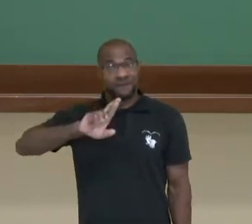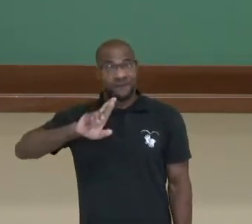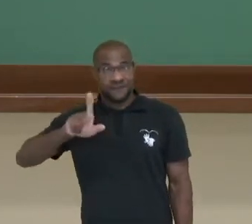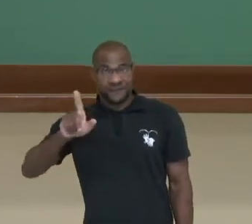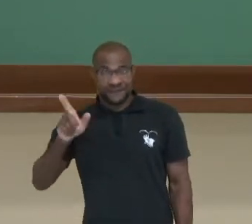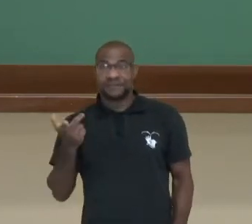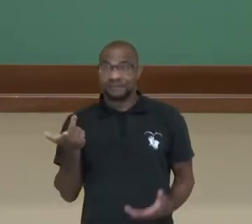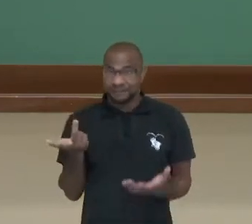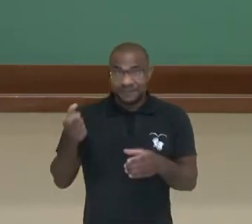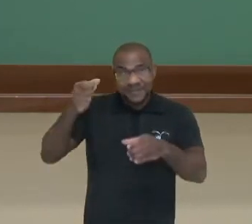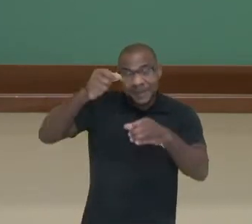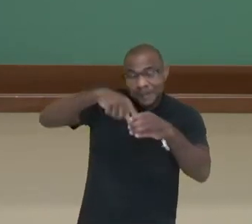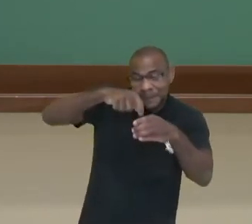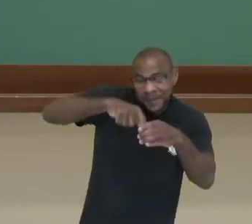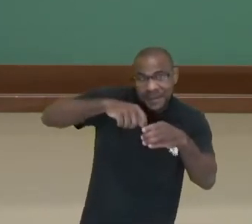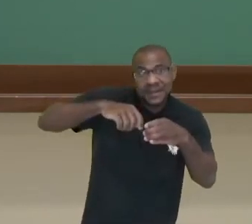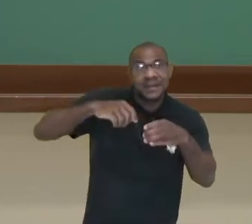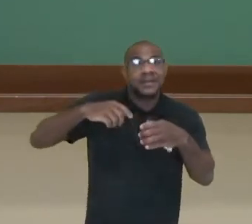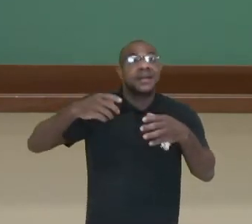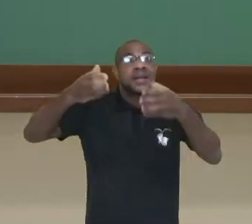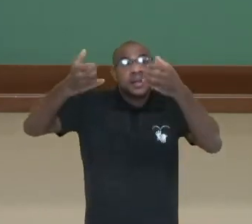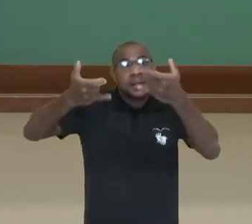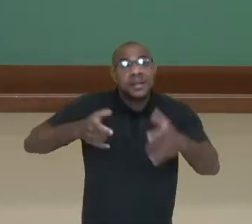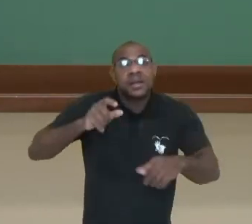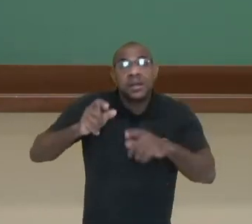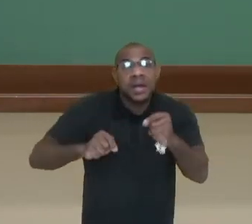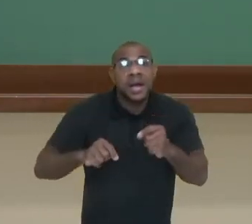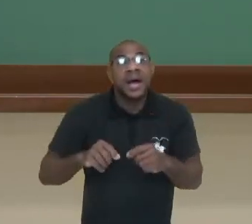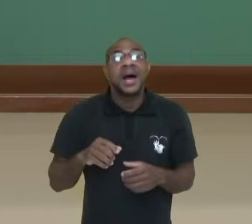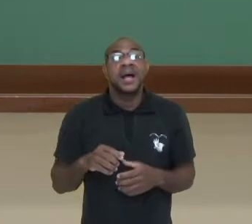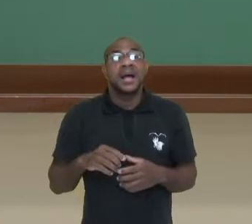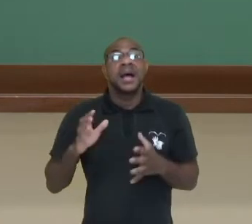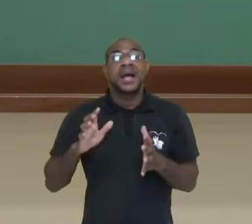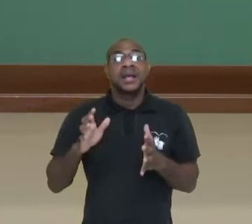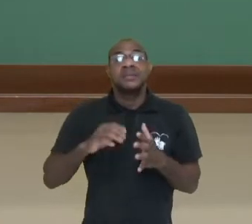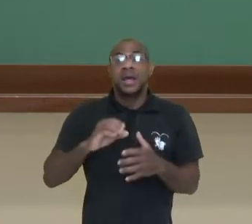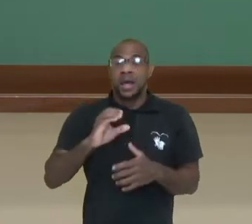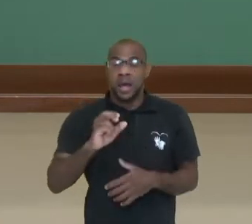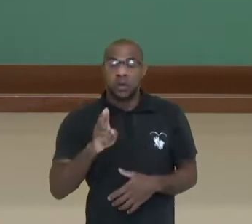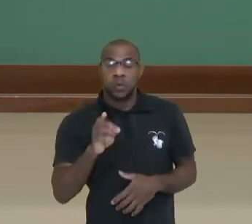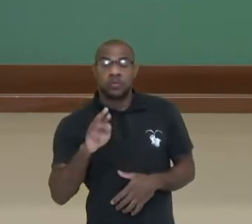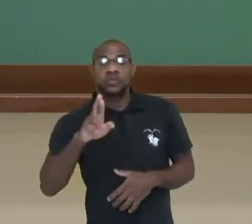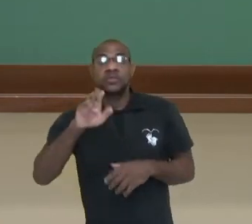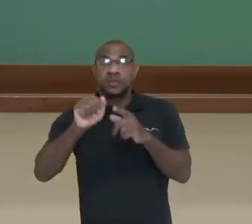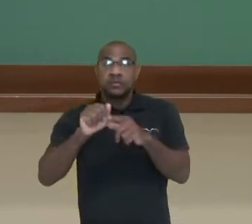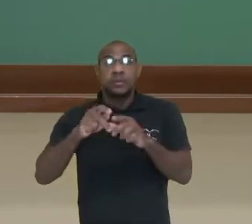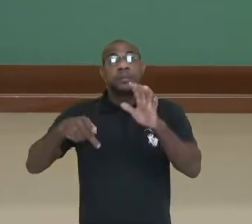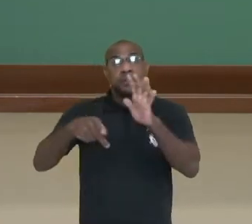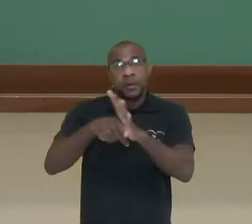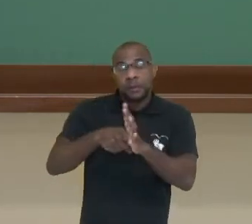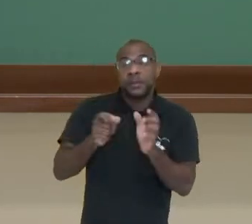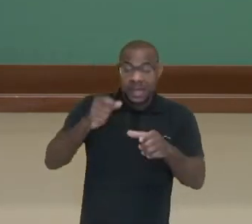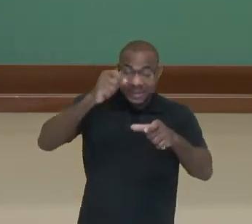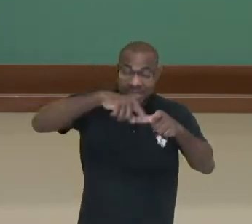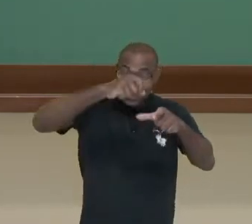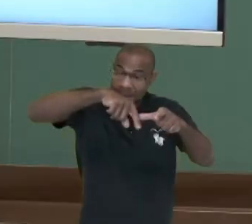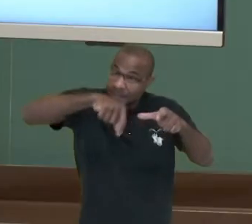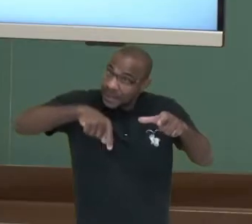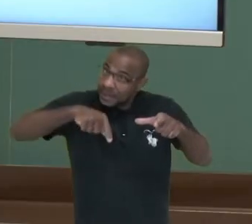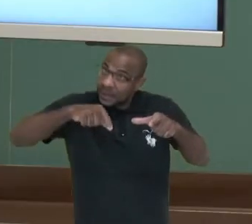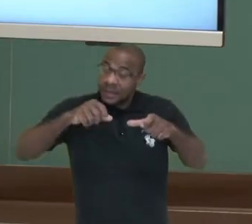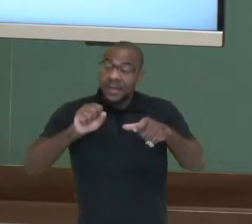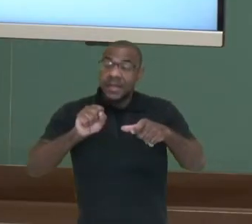assim por diante, tá bom? O que a gente está falando então é do cultivo enquanto cultura semente, tá bom? Voltando